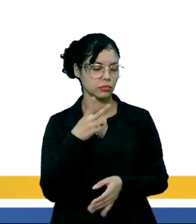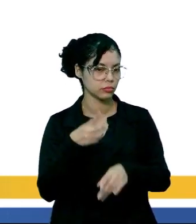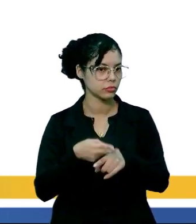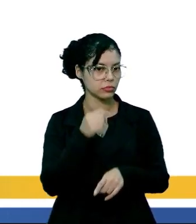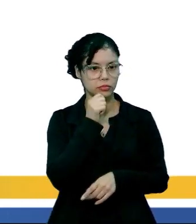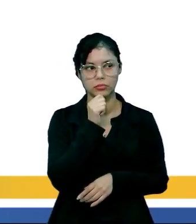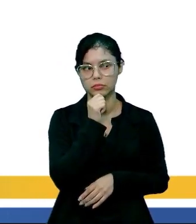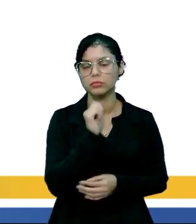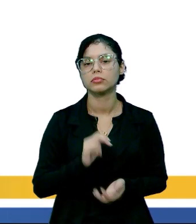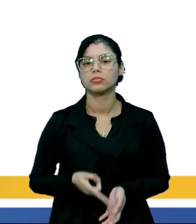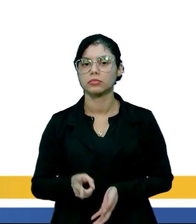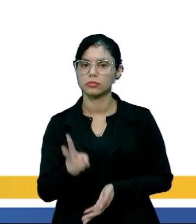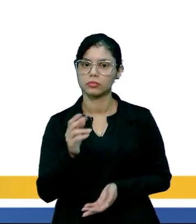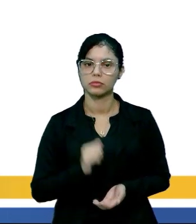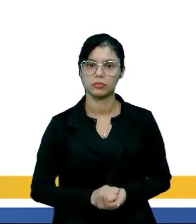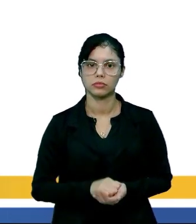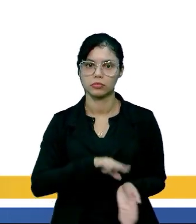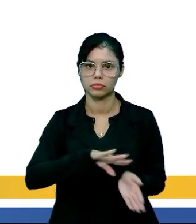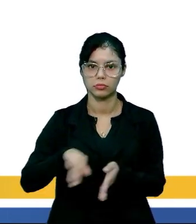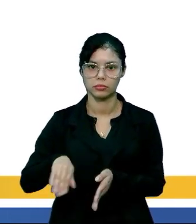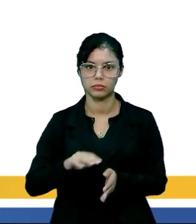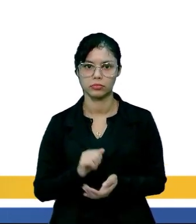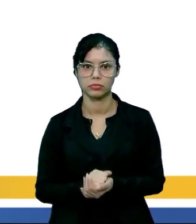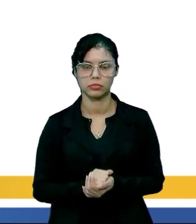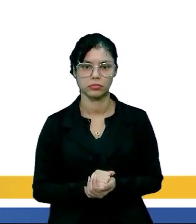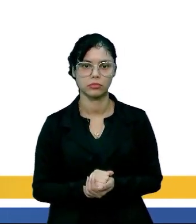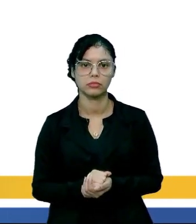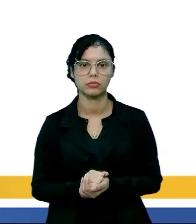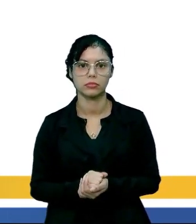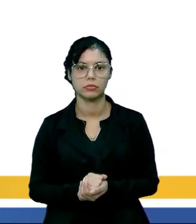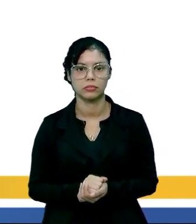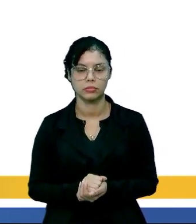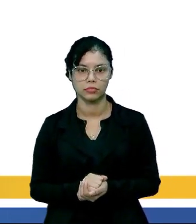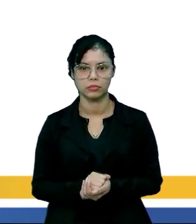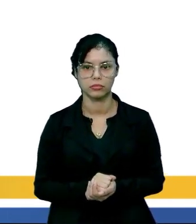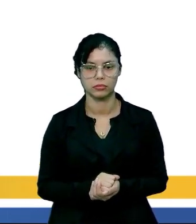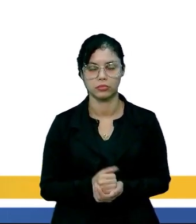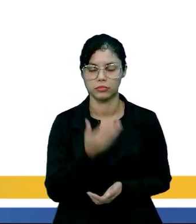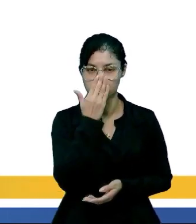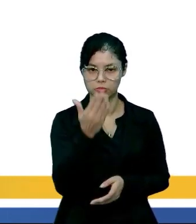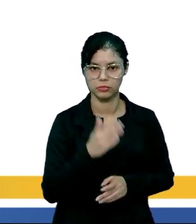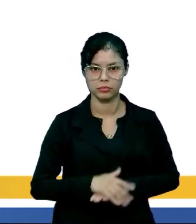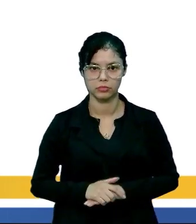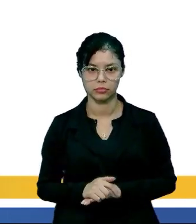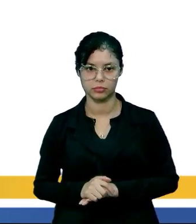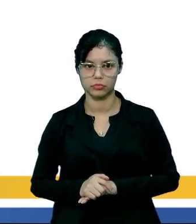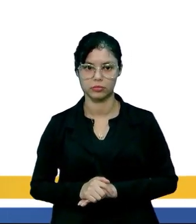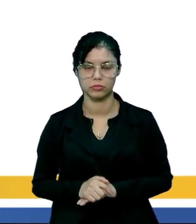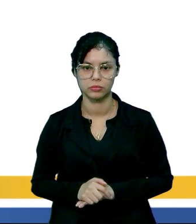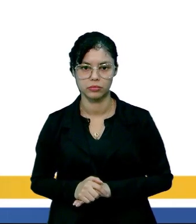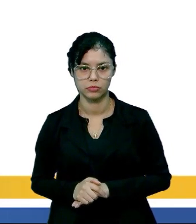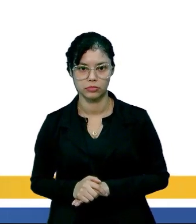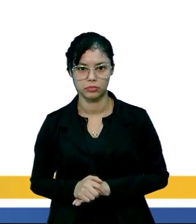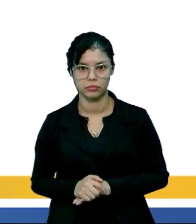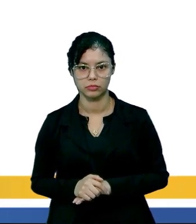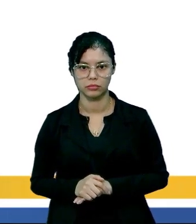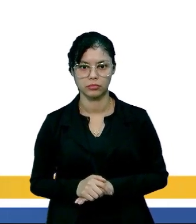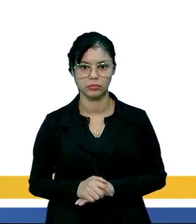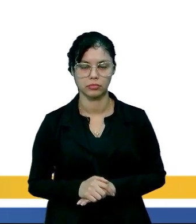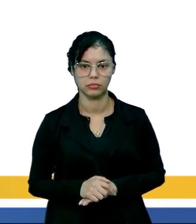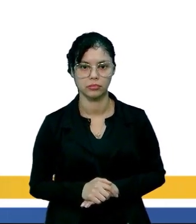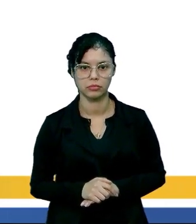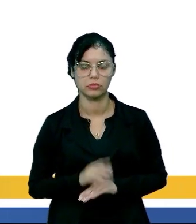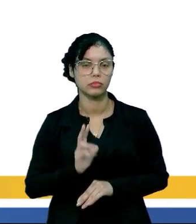aí, ficou aquela parte de trás para lá e eu tiro a parte da frente. Ficando ali, olha